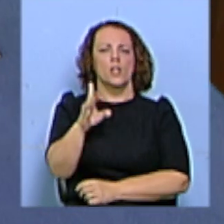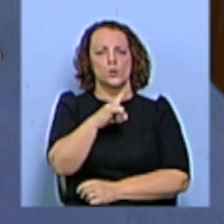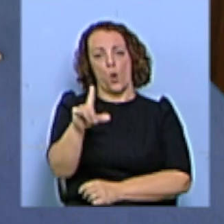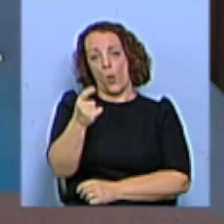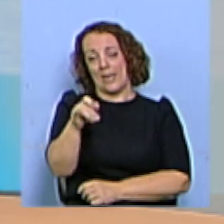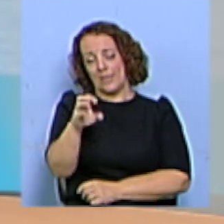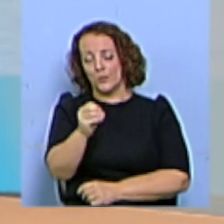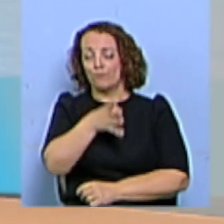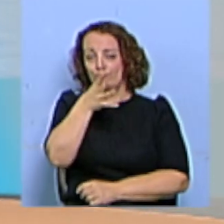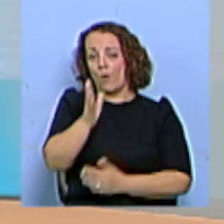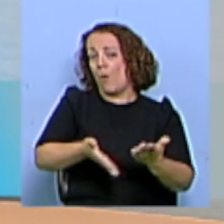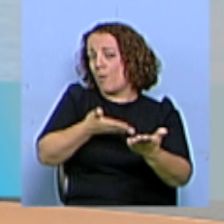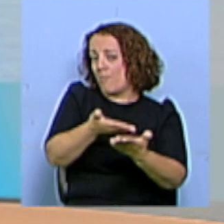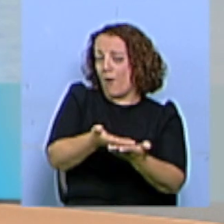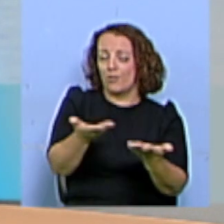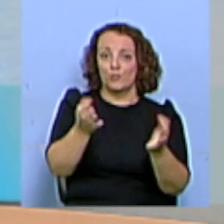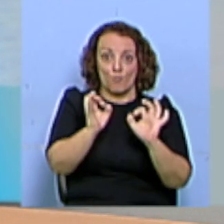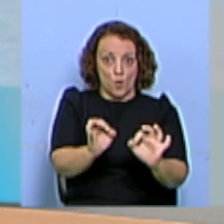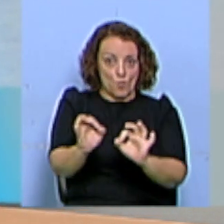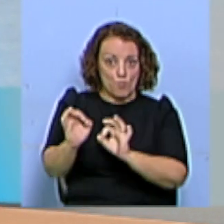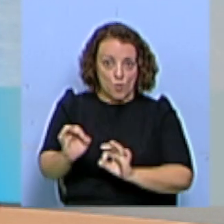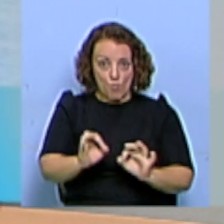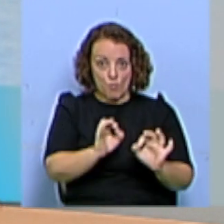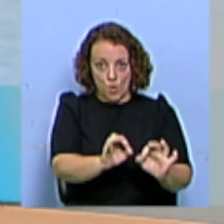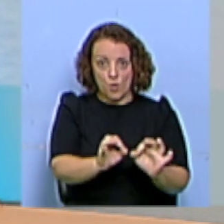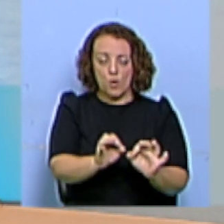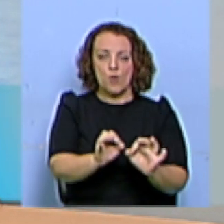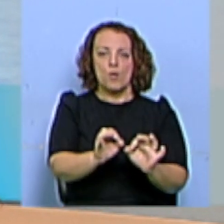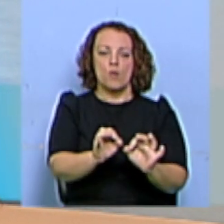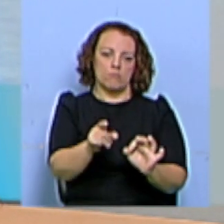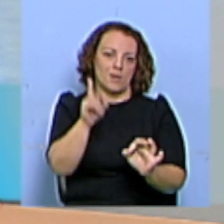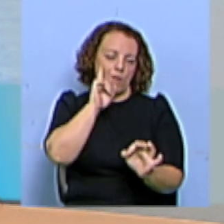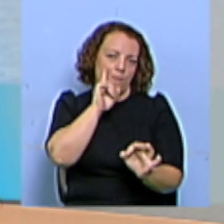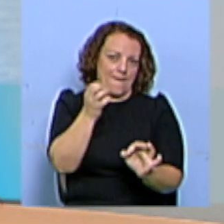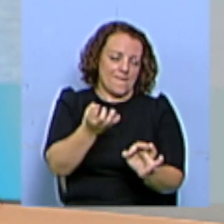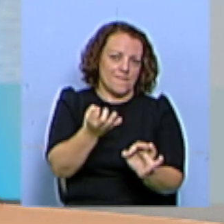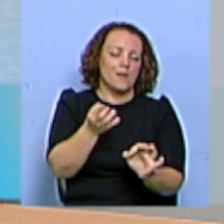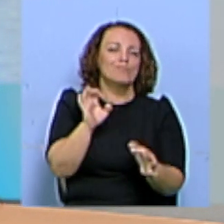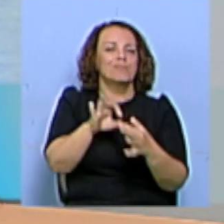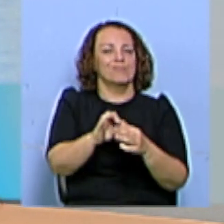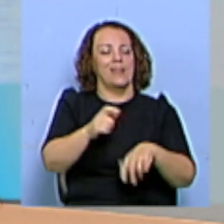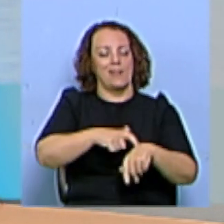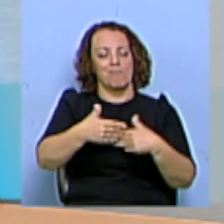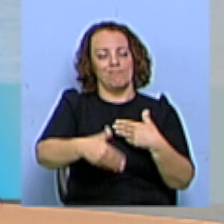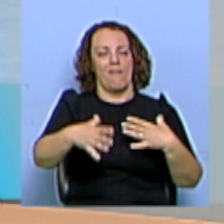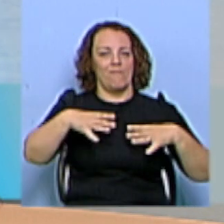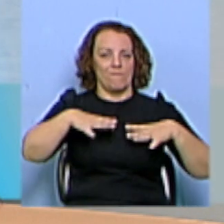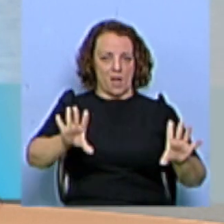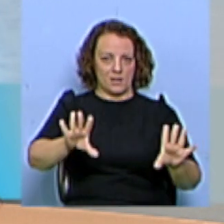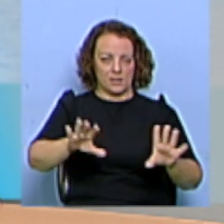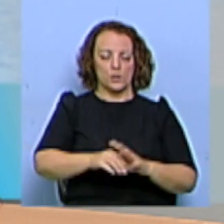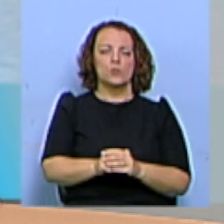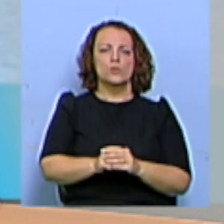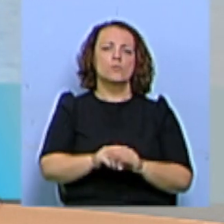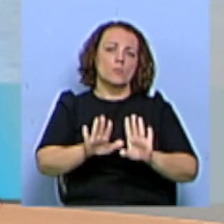enfim, destas propostas que podem também ser pertinentes para dias de férias, não